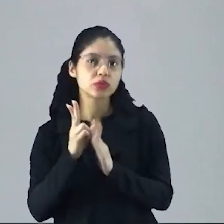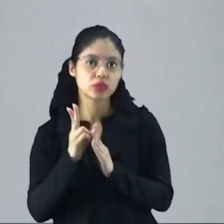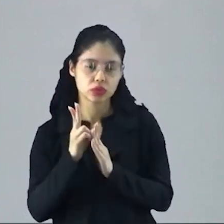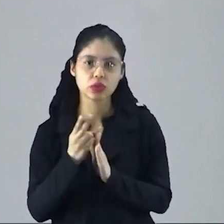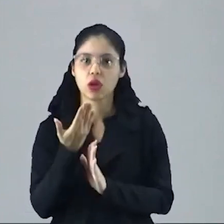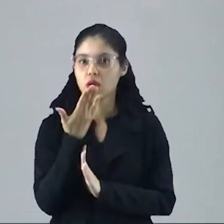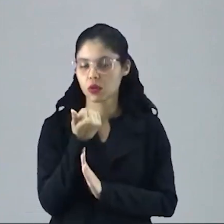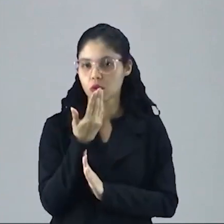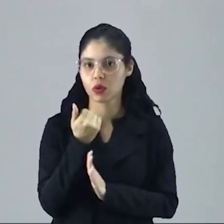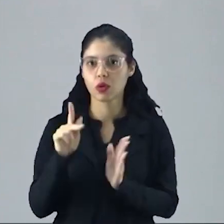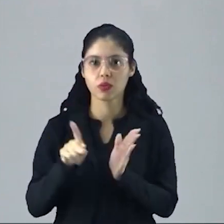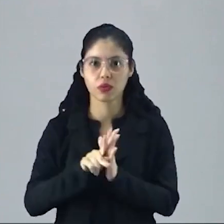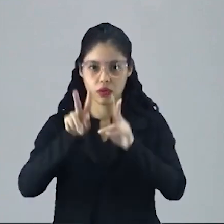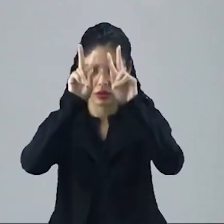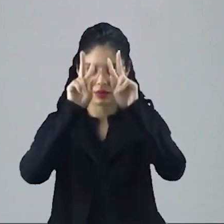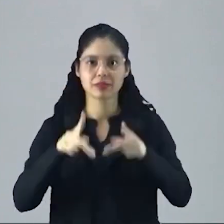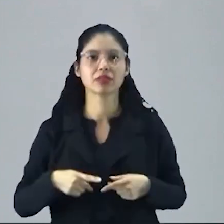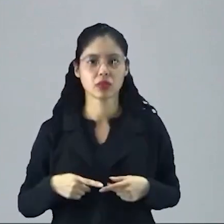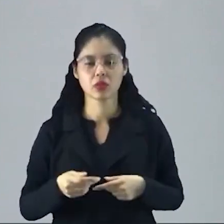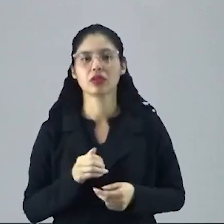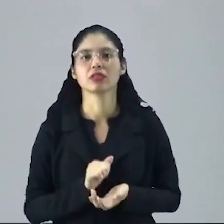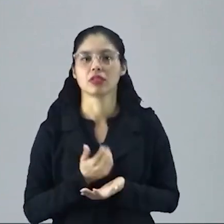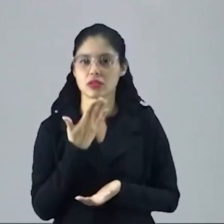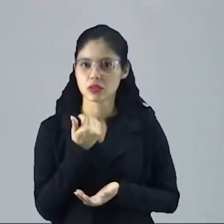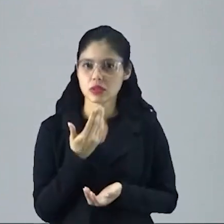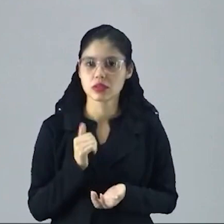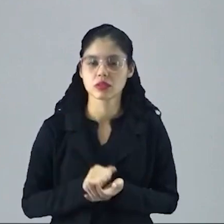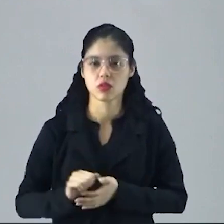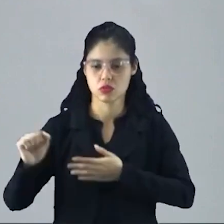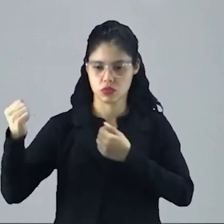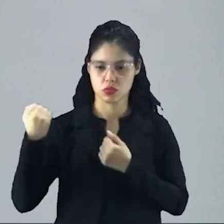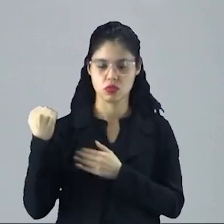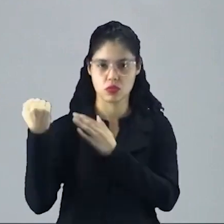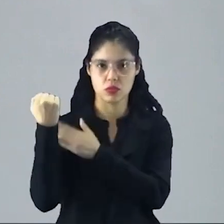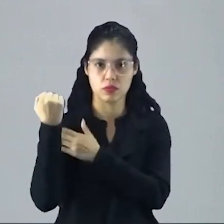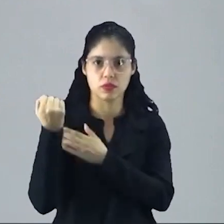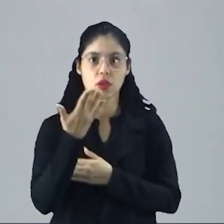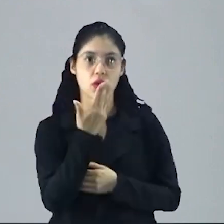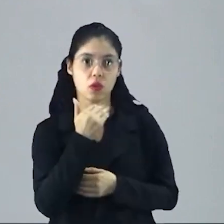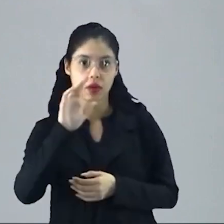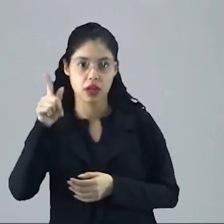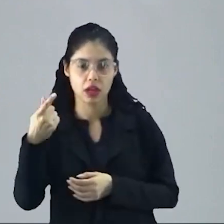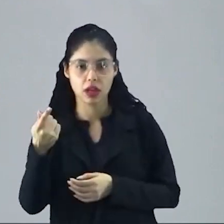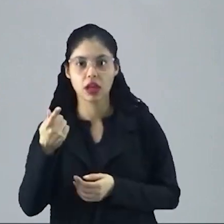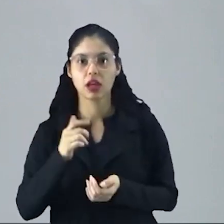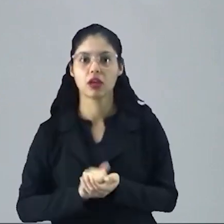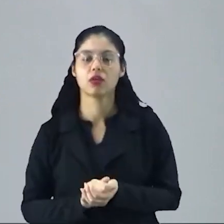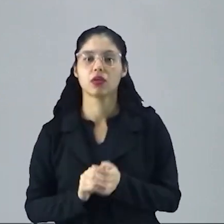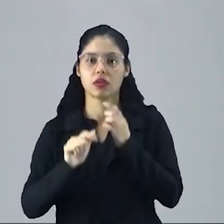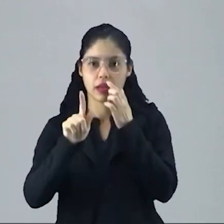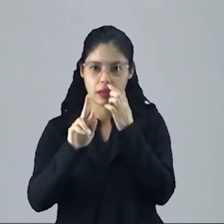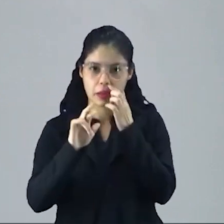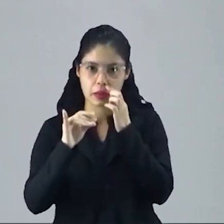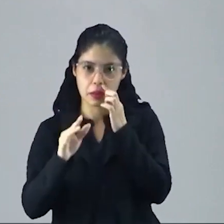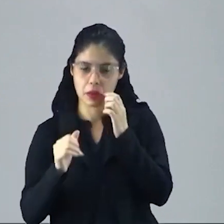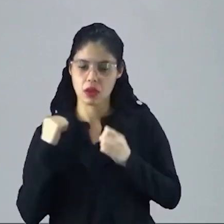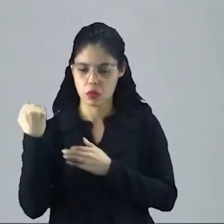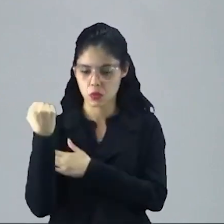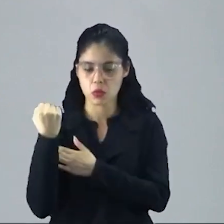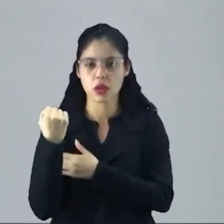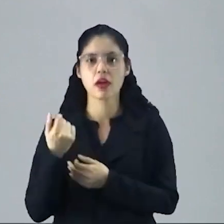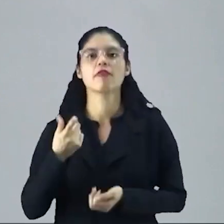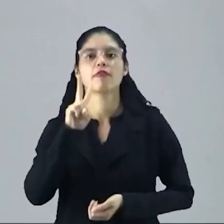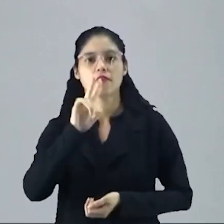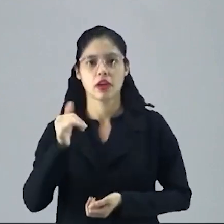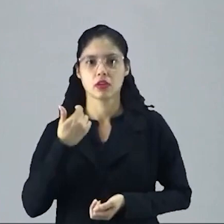canibal, ele come determinadas pessoas, os guerreiros, e ele acha que comendo aquele guerreiro, ele vai se